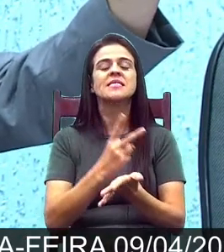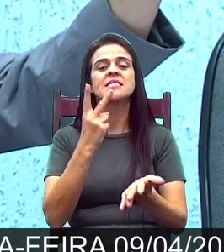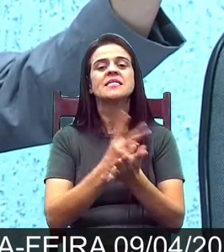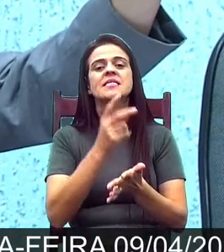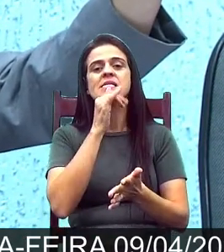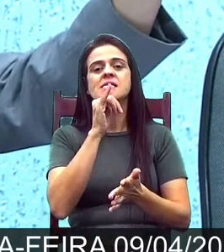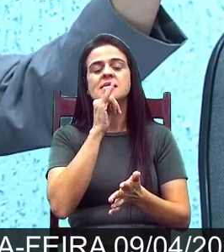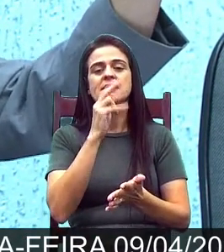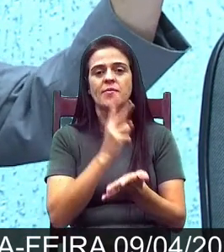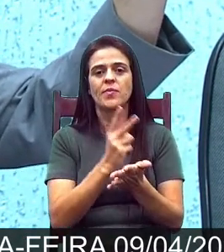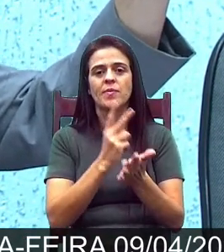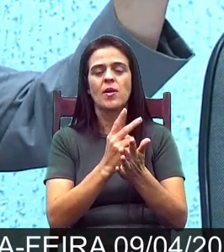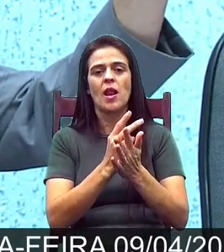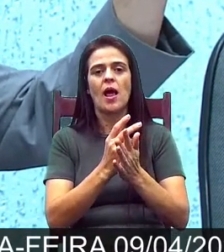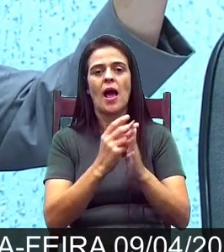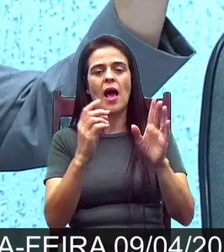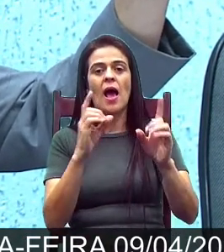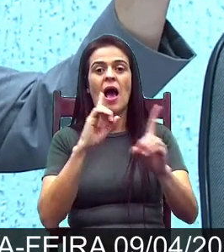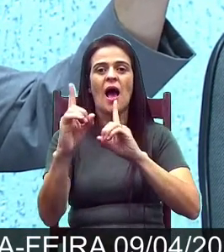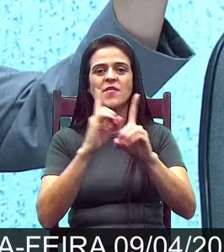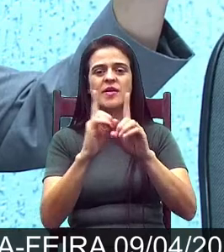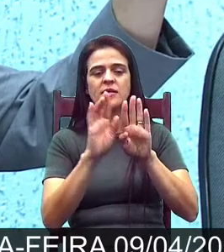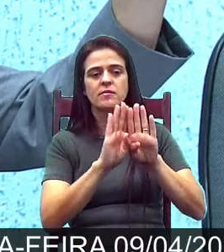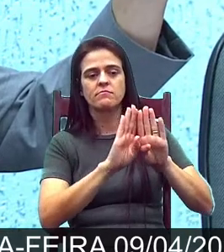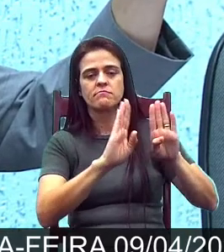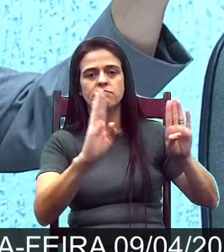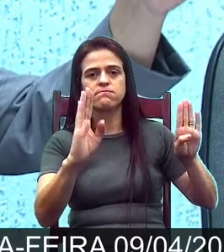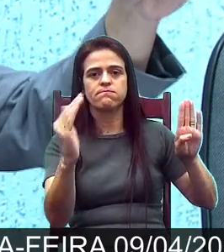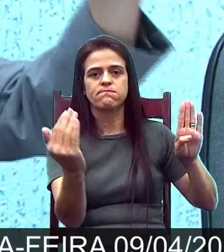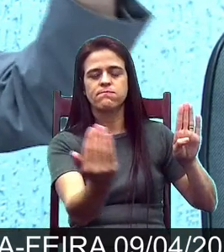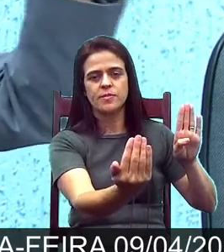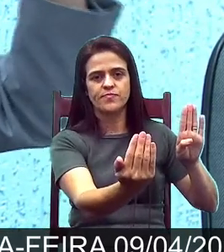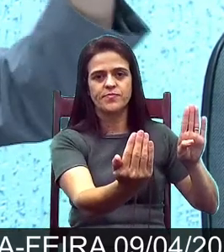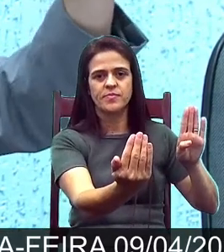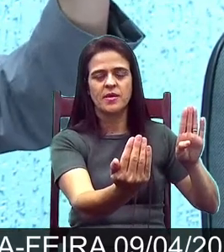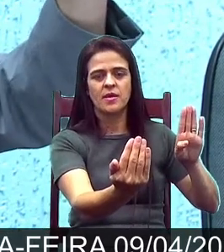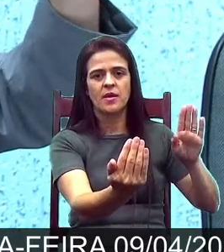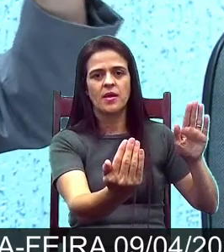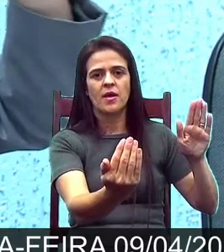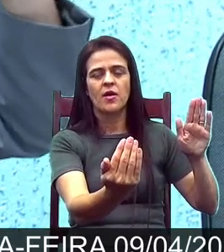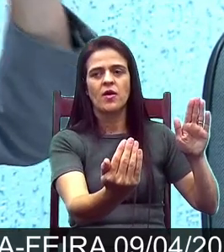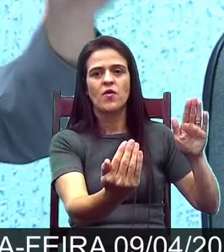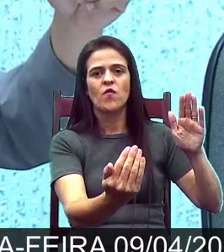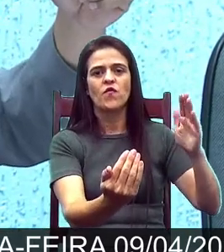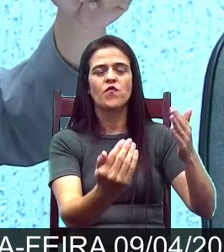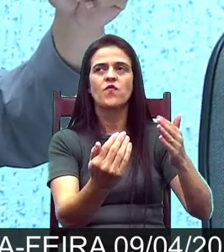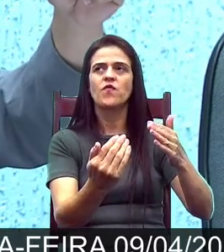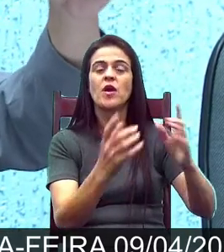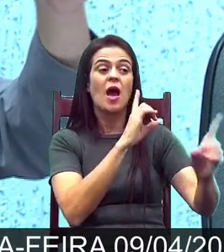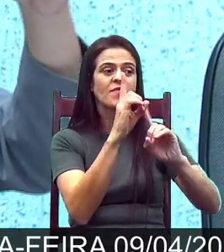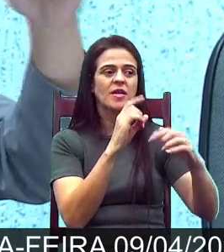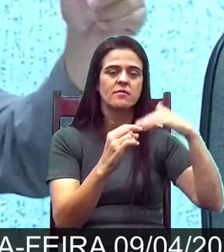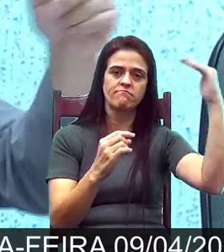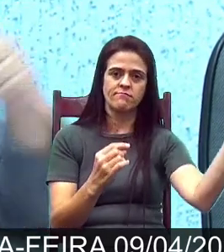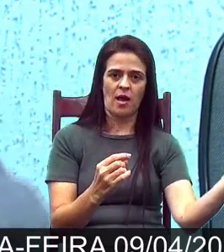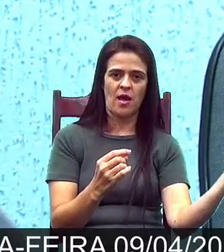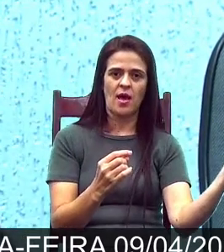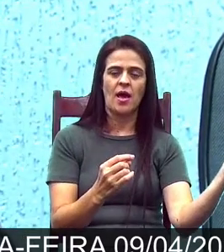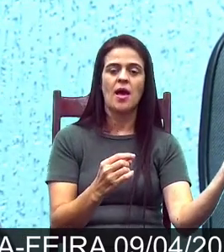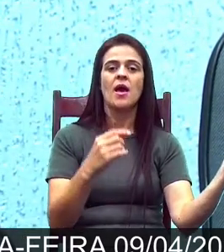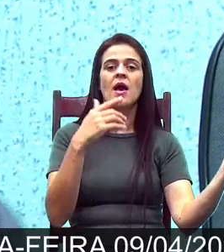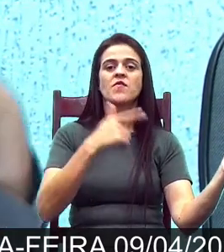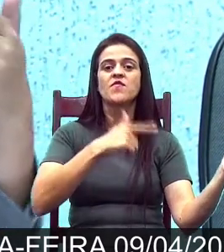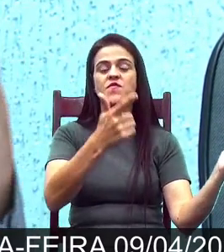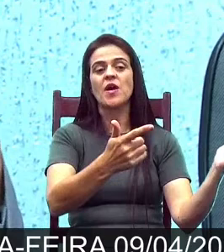parte da, da Avenida Miguel Farid Safado. Eles fecham a parte da frente da